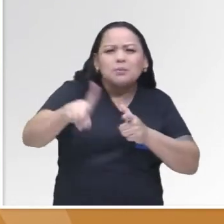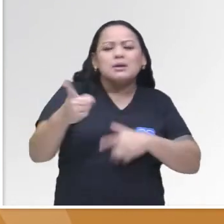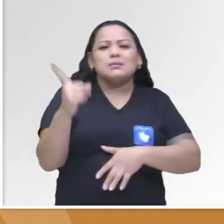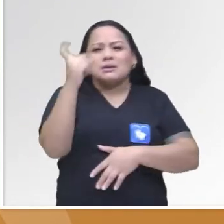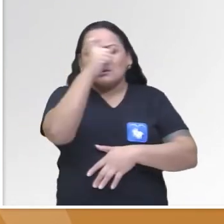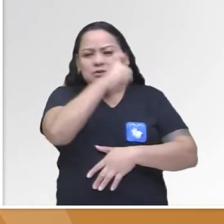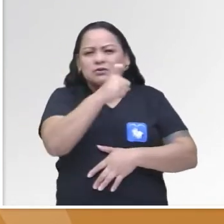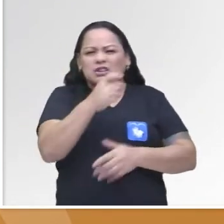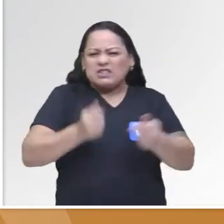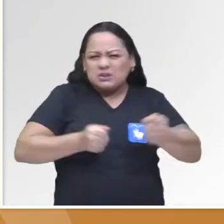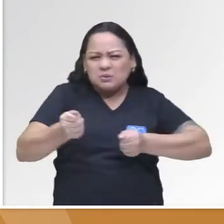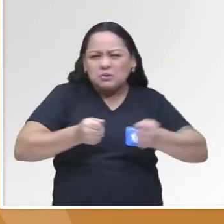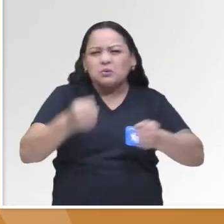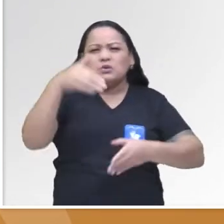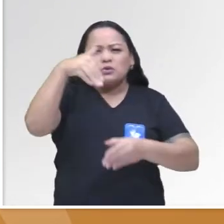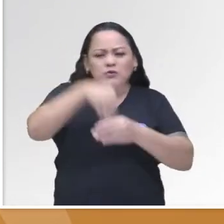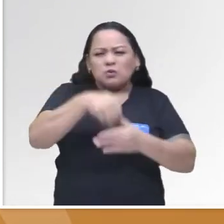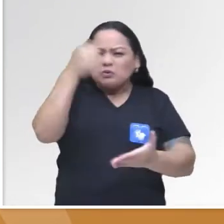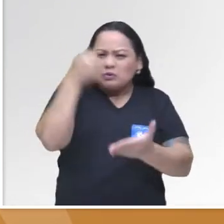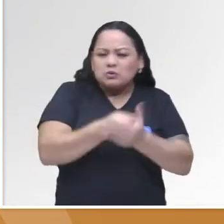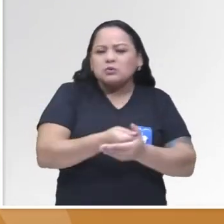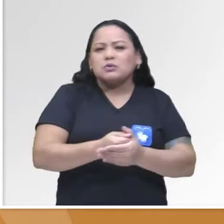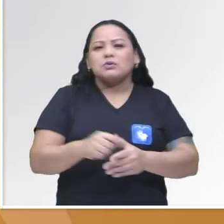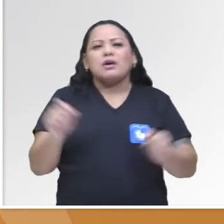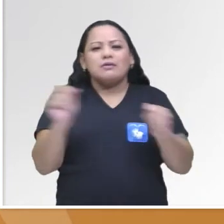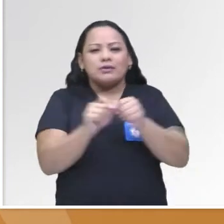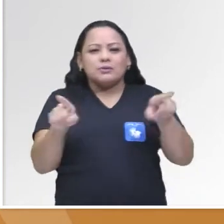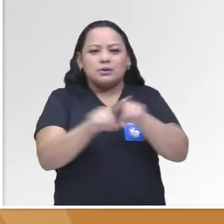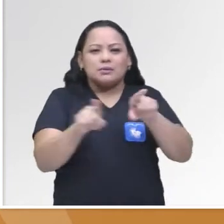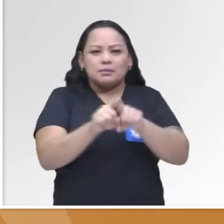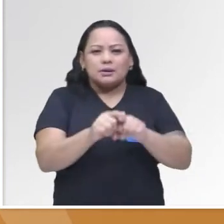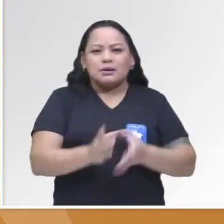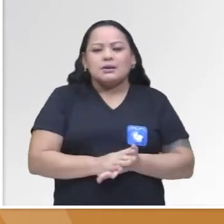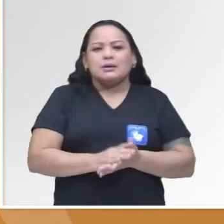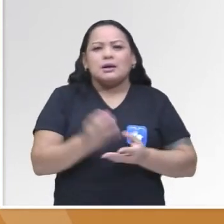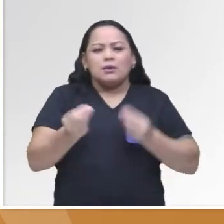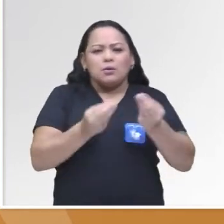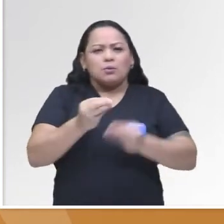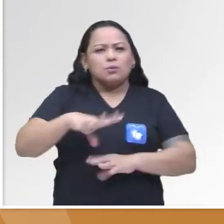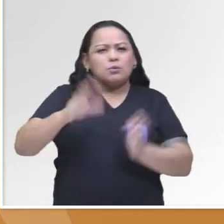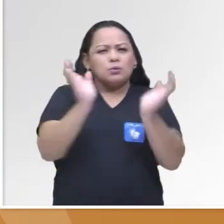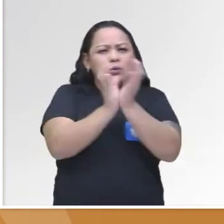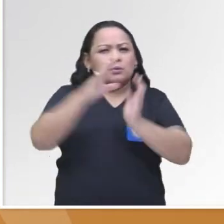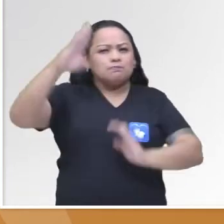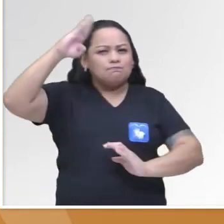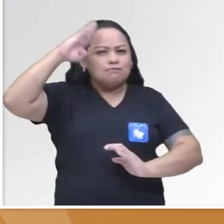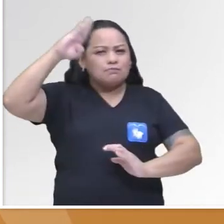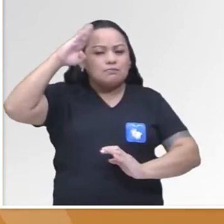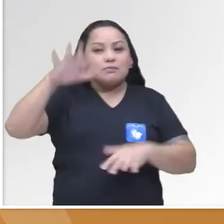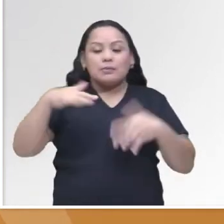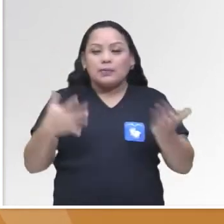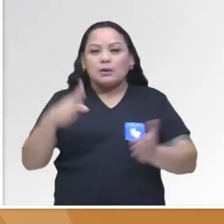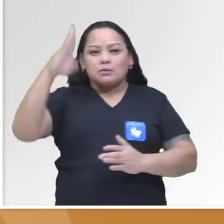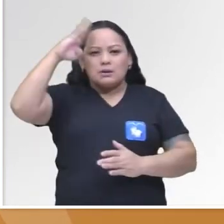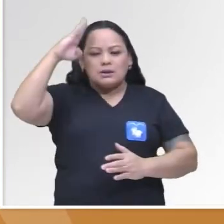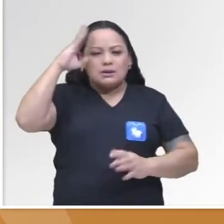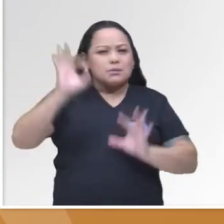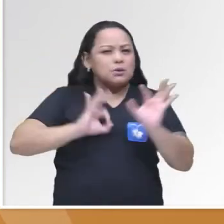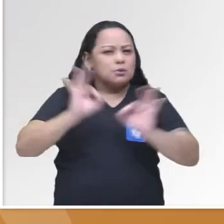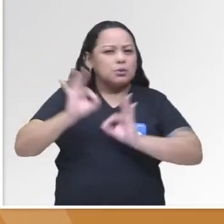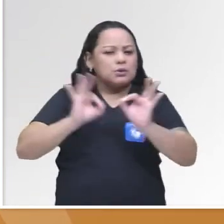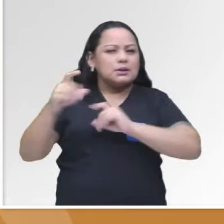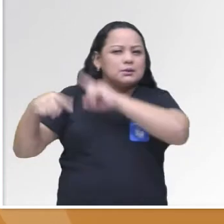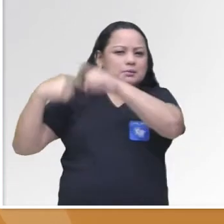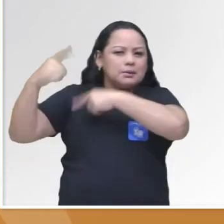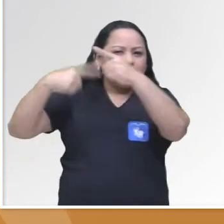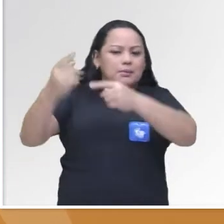de cabresto, que já tinham realizado, por exemplo, a questão do movimento tenentista. Então, nesse momento, os militares veem no processo de apoiar